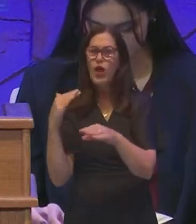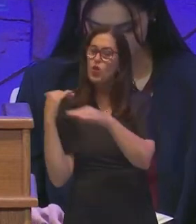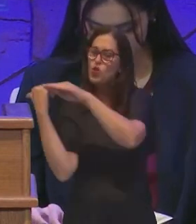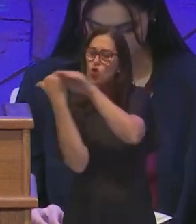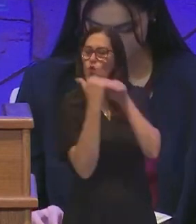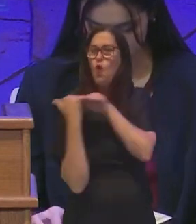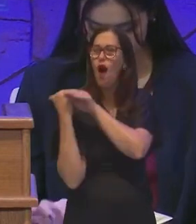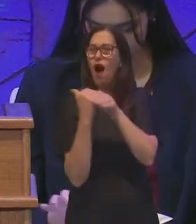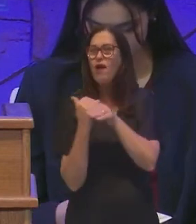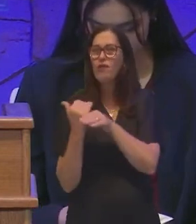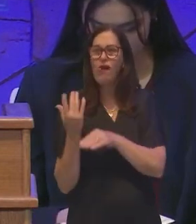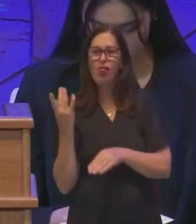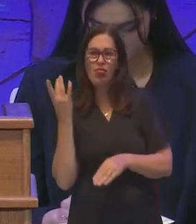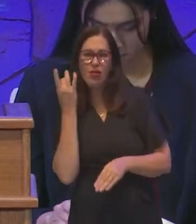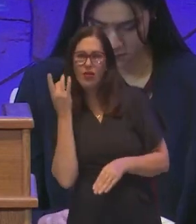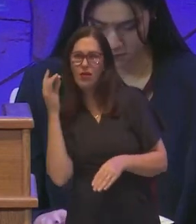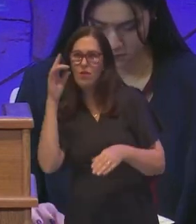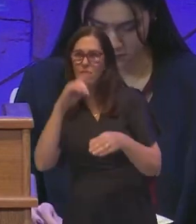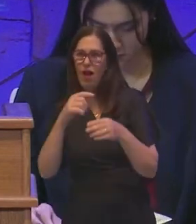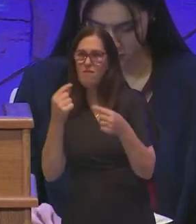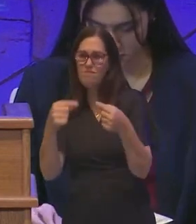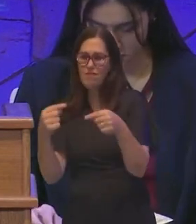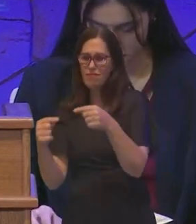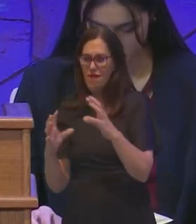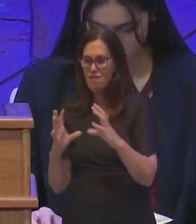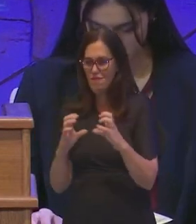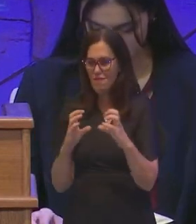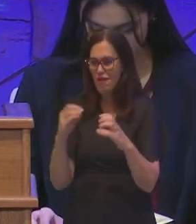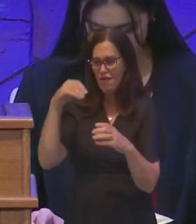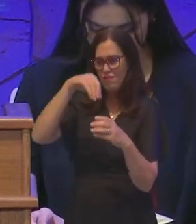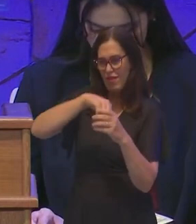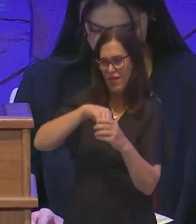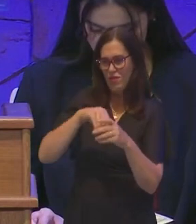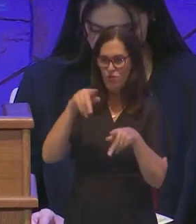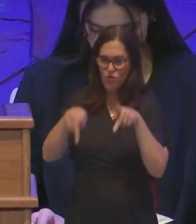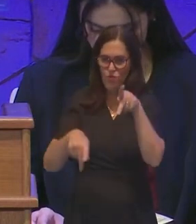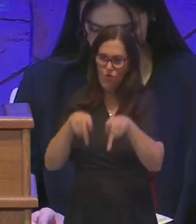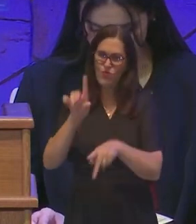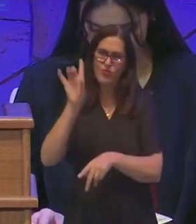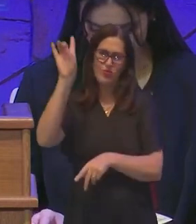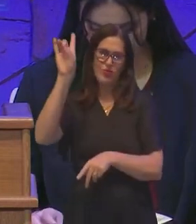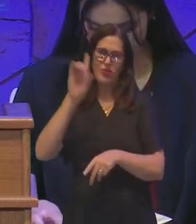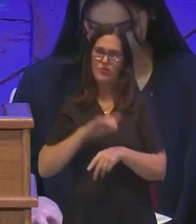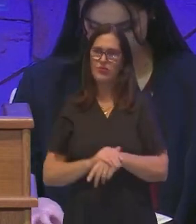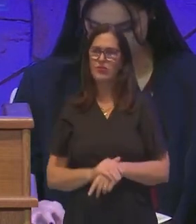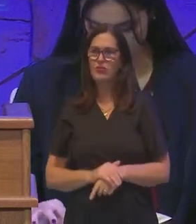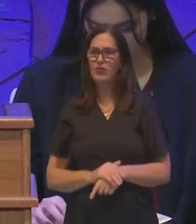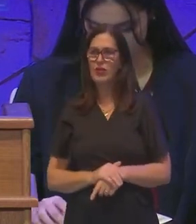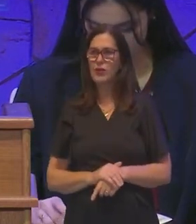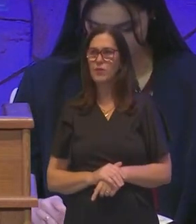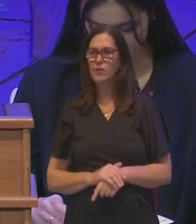E o diabo deseja semear contenda no meio do povo de Deus.